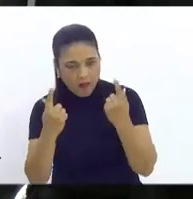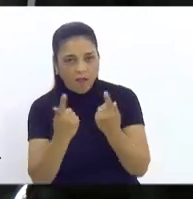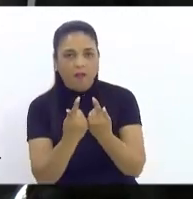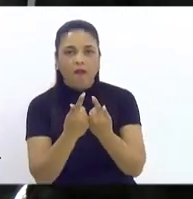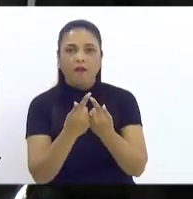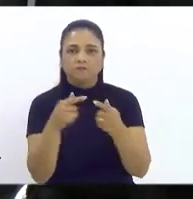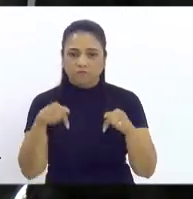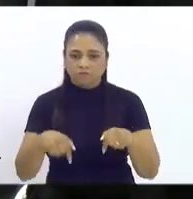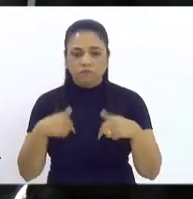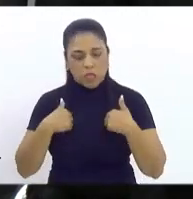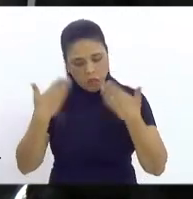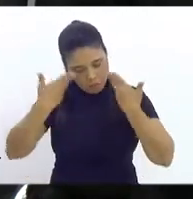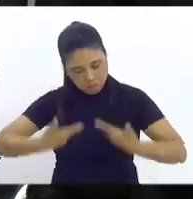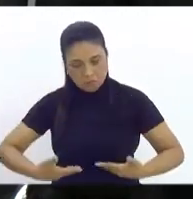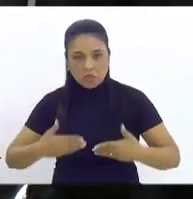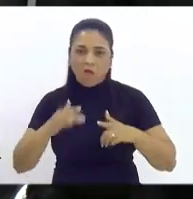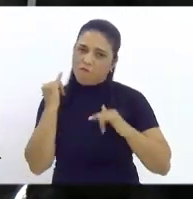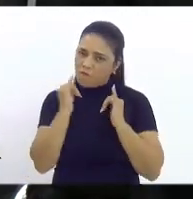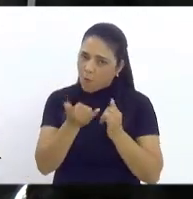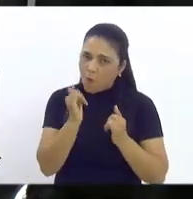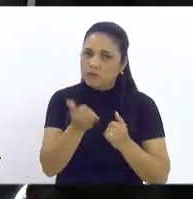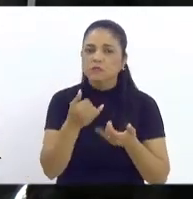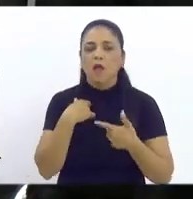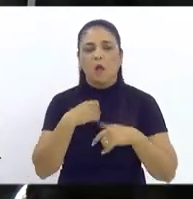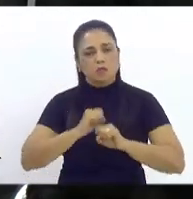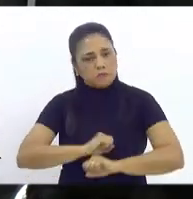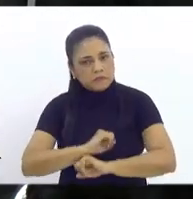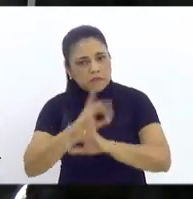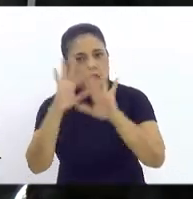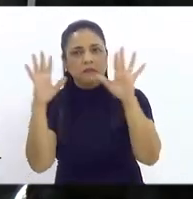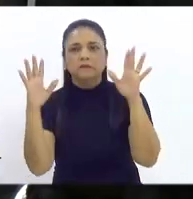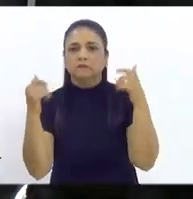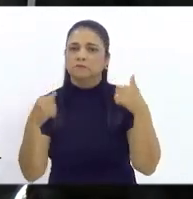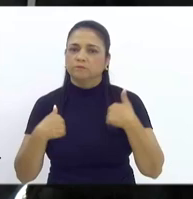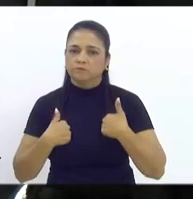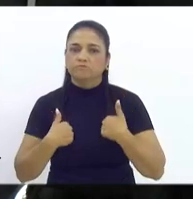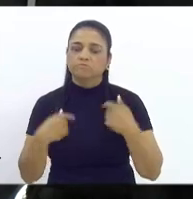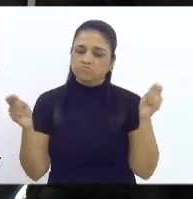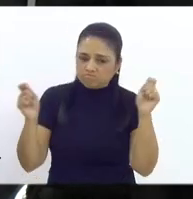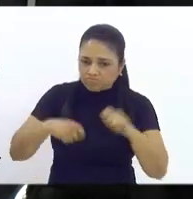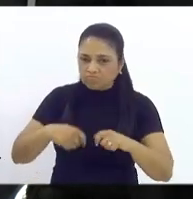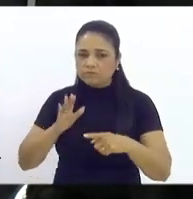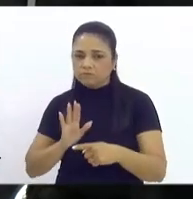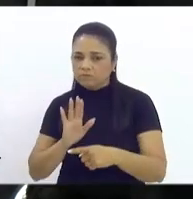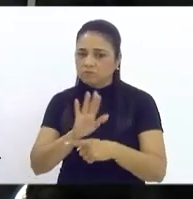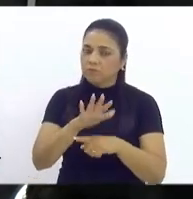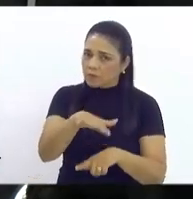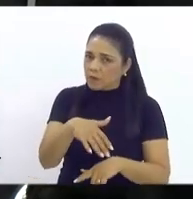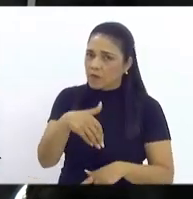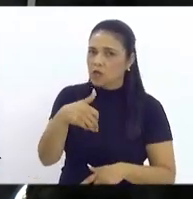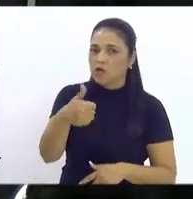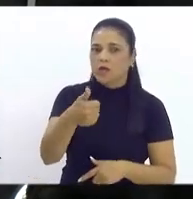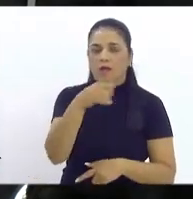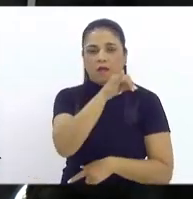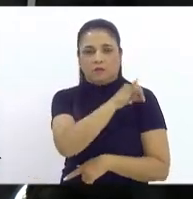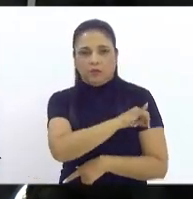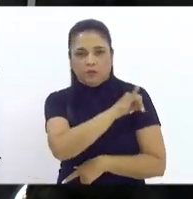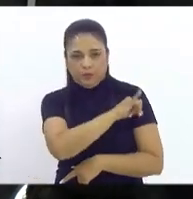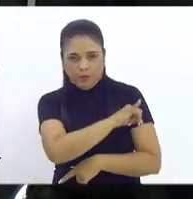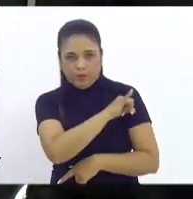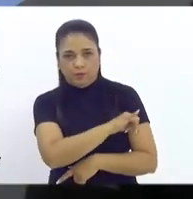gente está aqui à disposição para dar informações, prestar esclarecimentos e que a gente puder ajudar para melhorar essa situação no Rio de Janeiro.